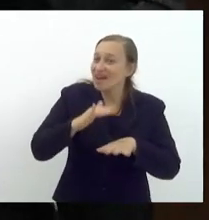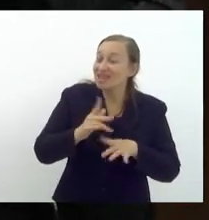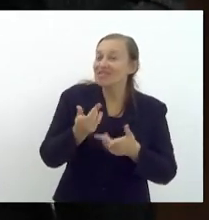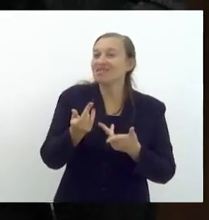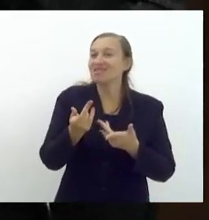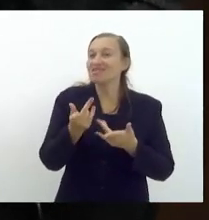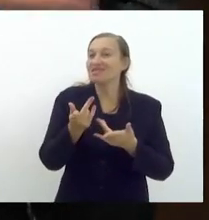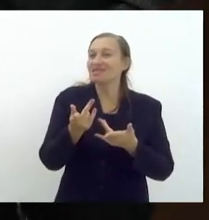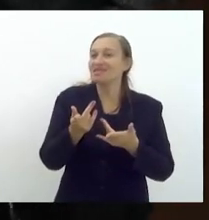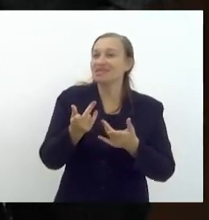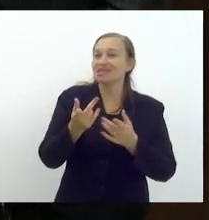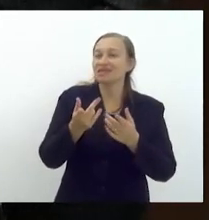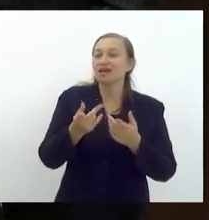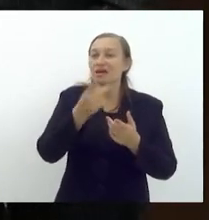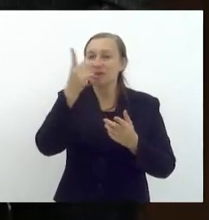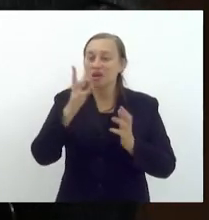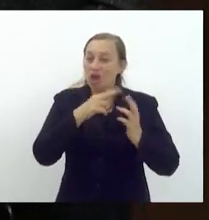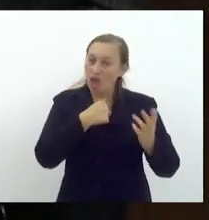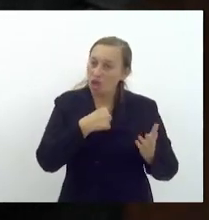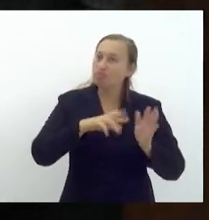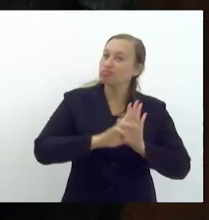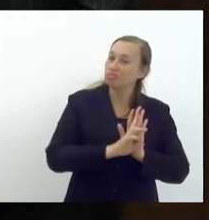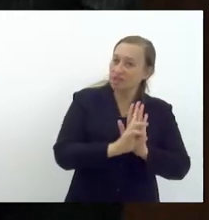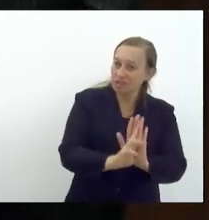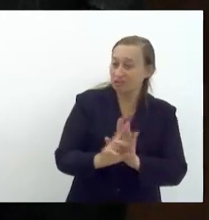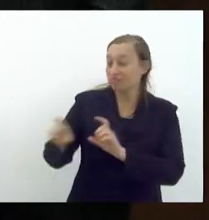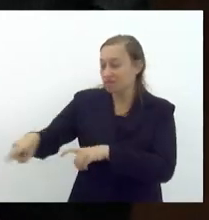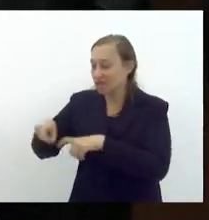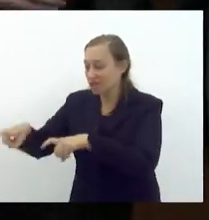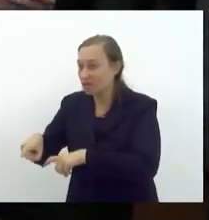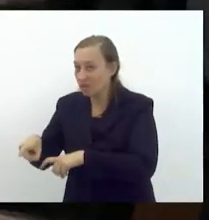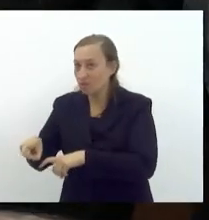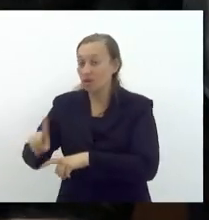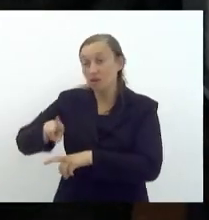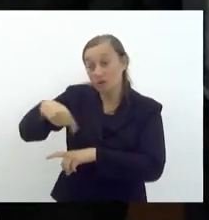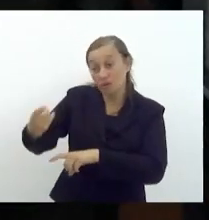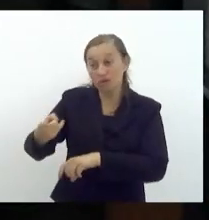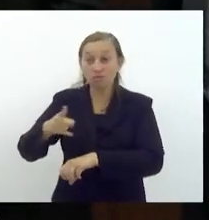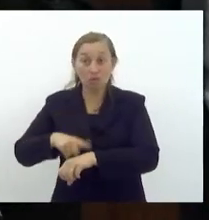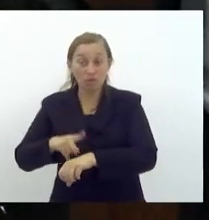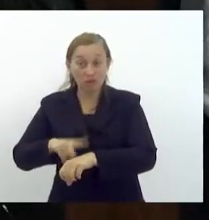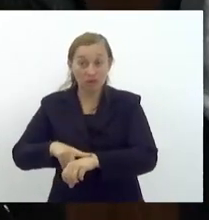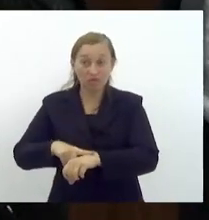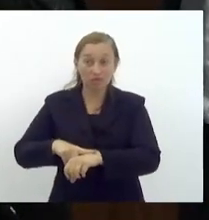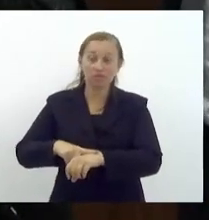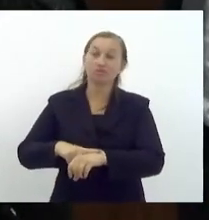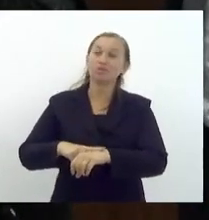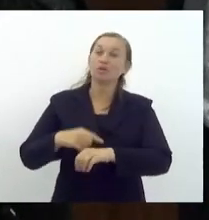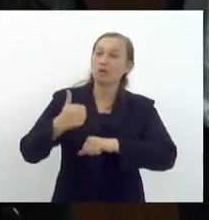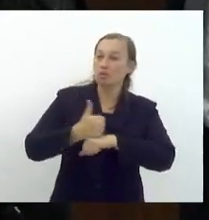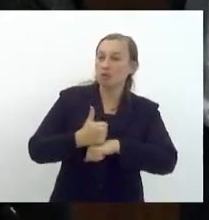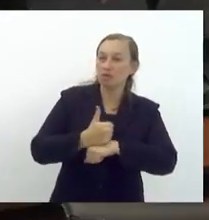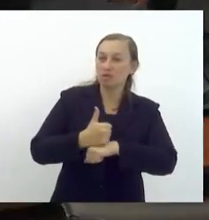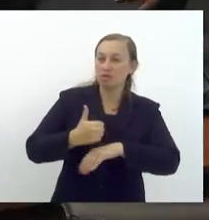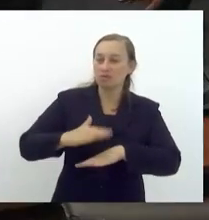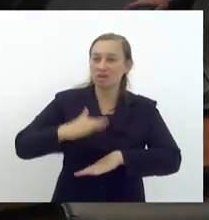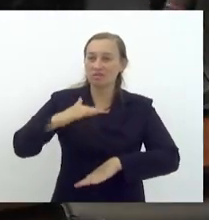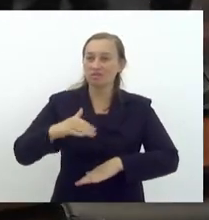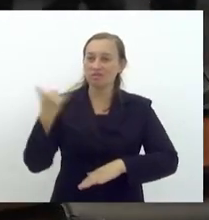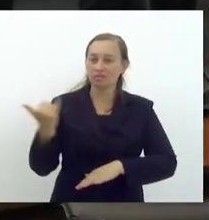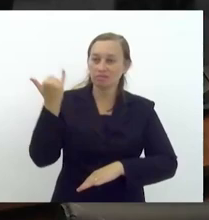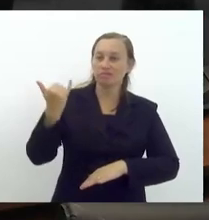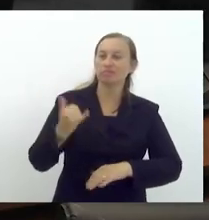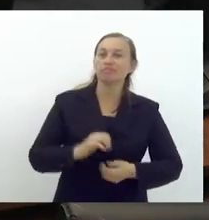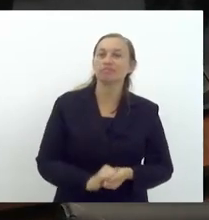eu sou representando o interior em outros cargos mais mais altos ainda muito obrigado muito obrigado Deputado Chico